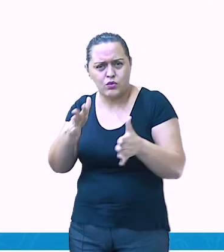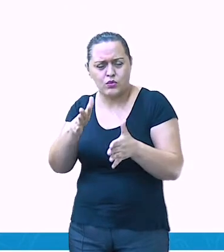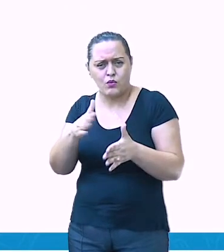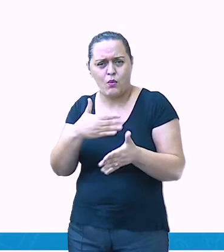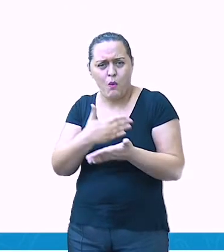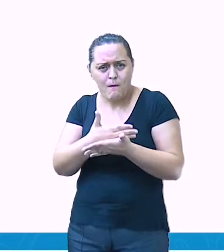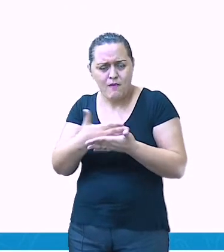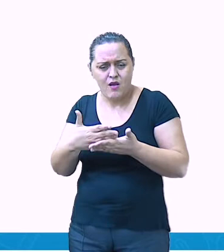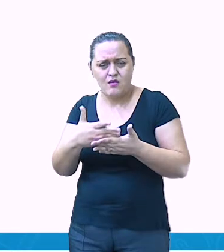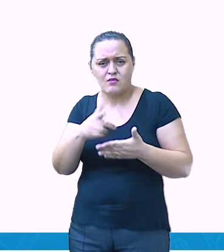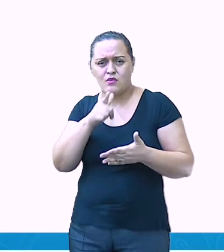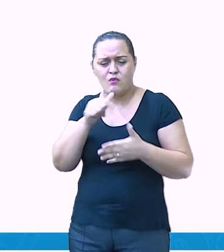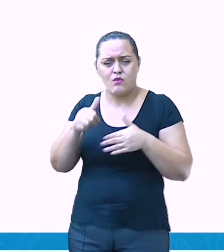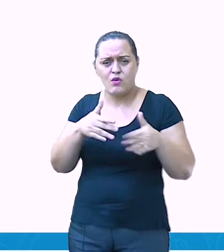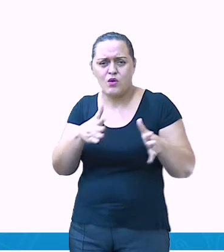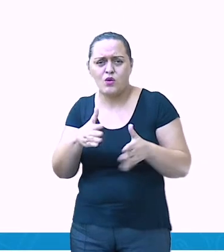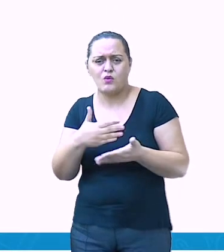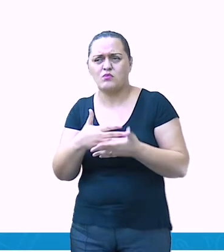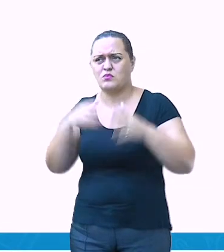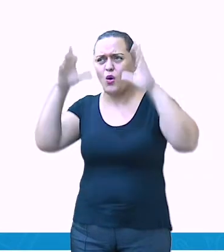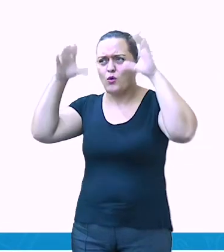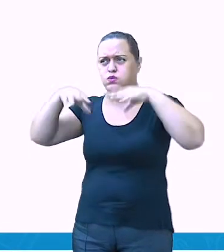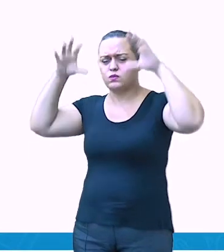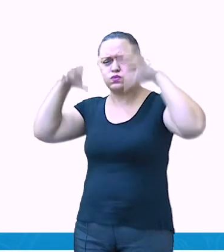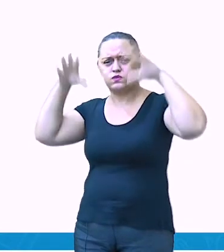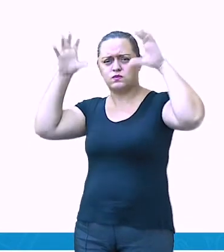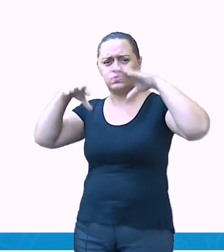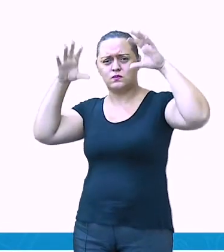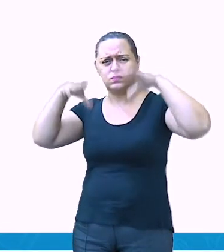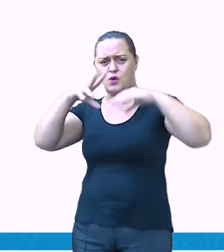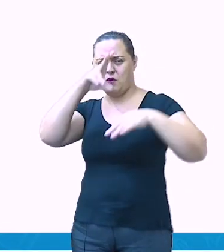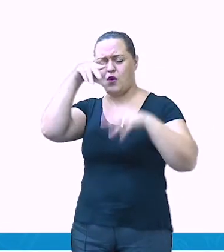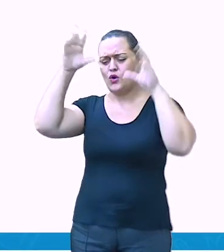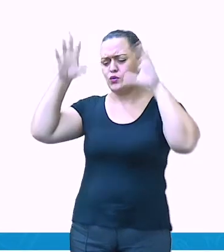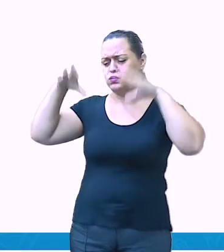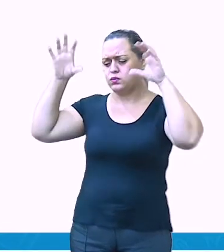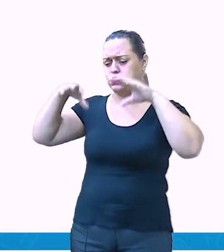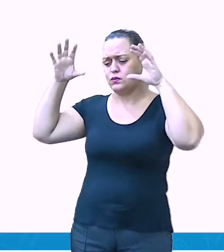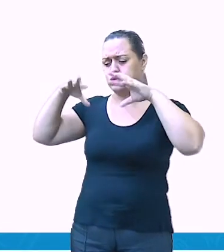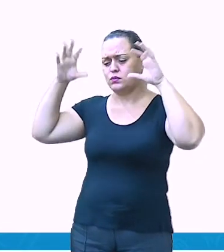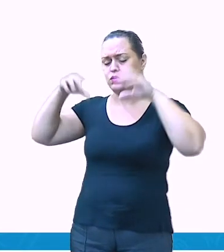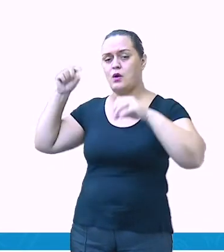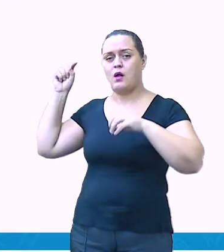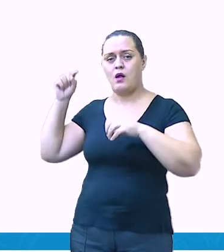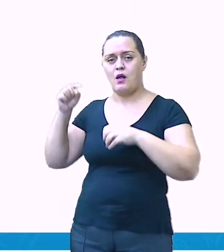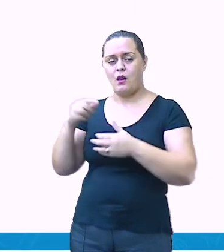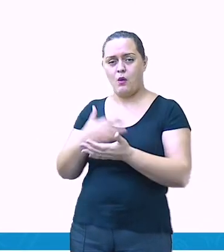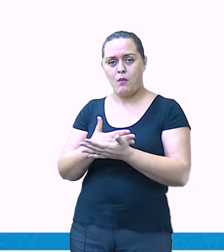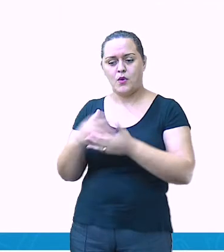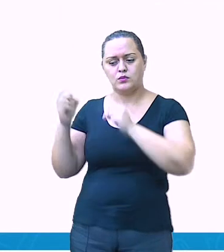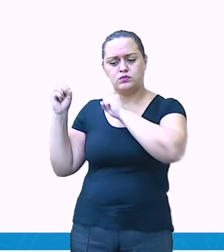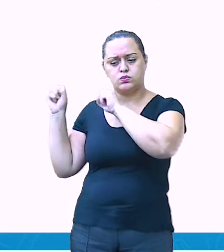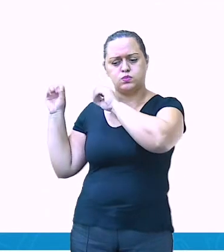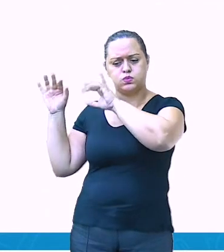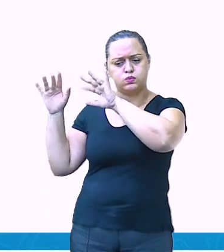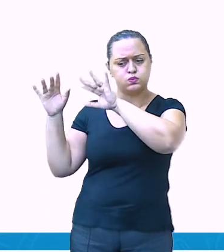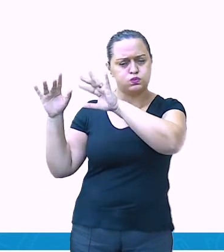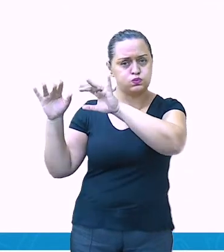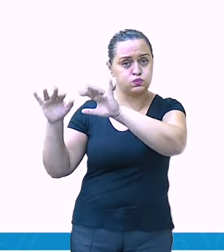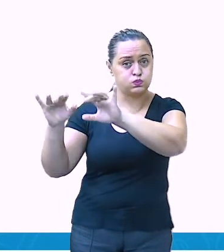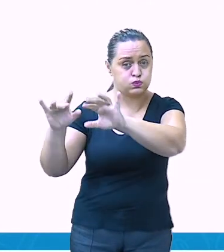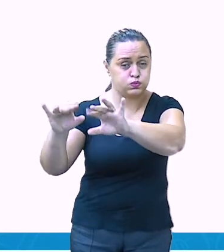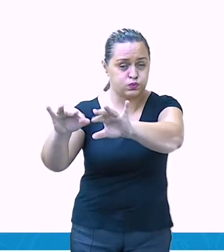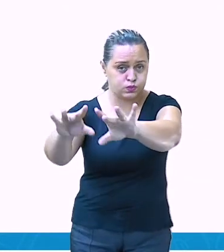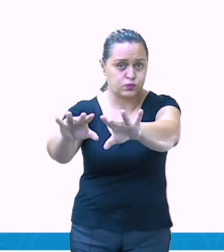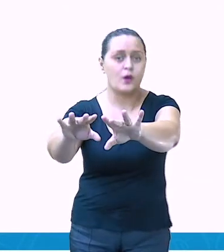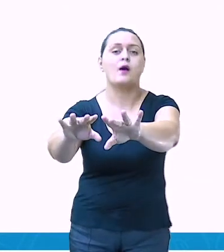em excesso e que nós não causamos nenhum dano para o nosso rio, sim, houve uma cheia